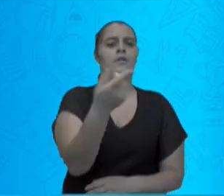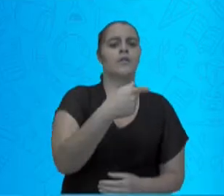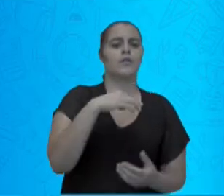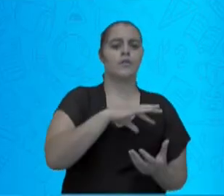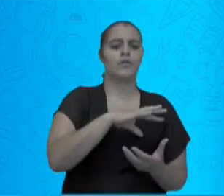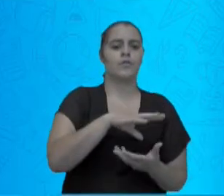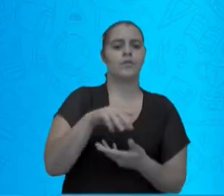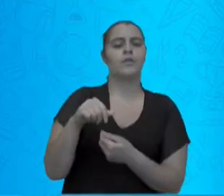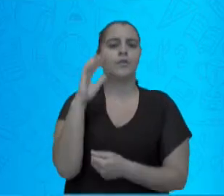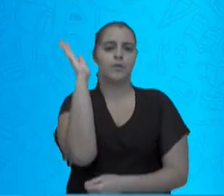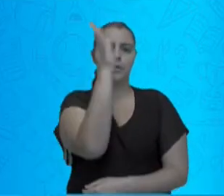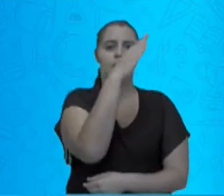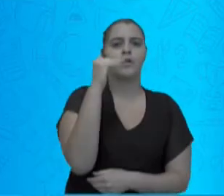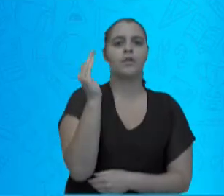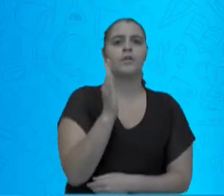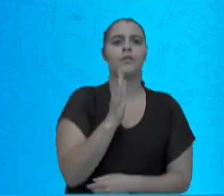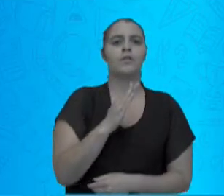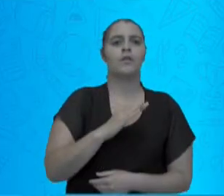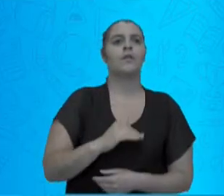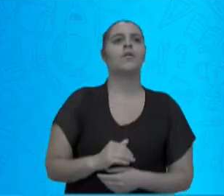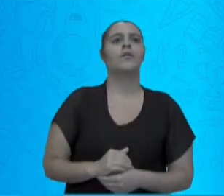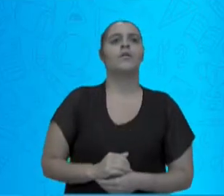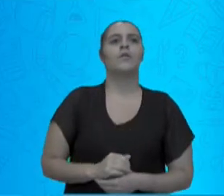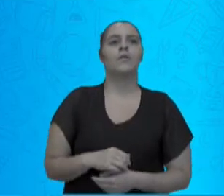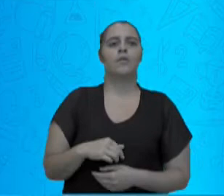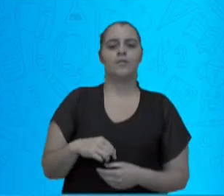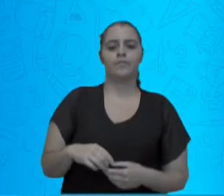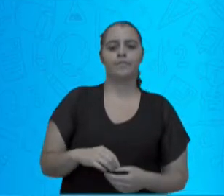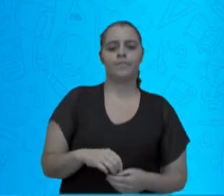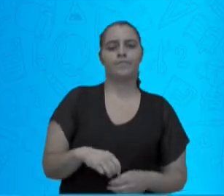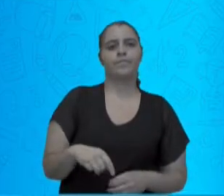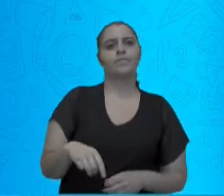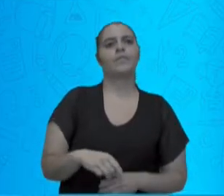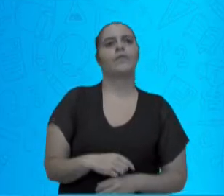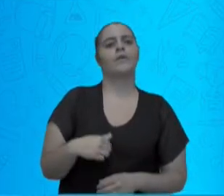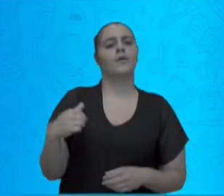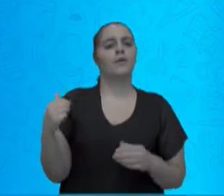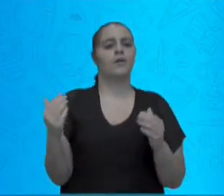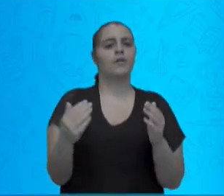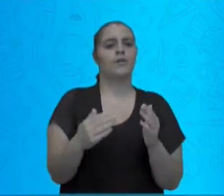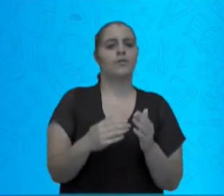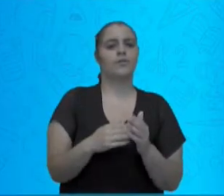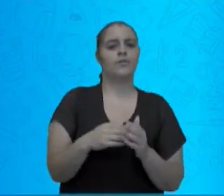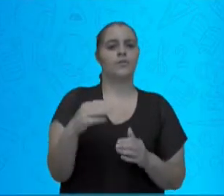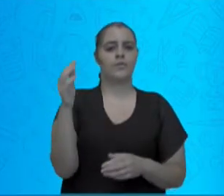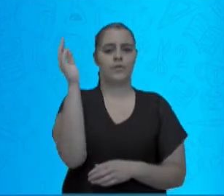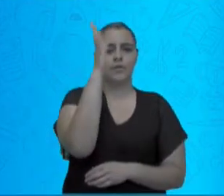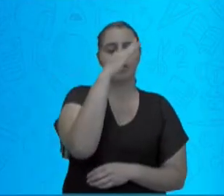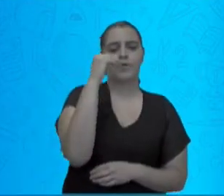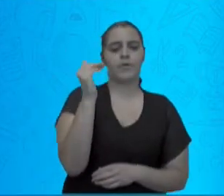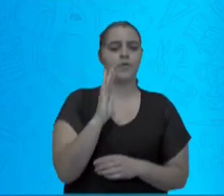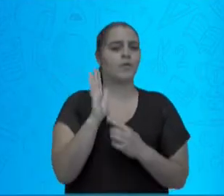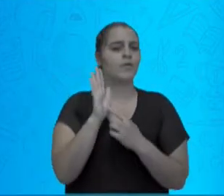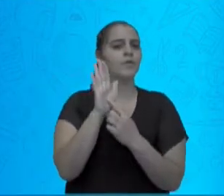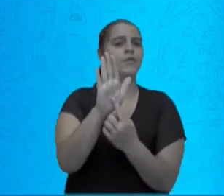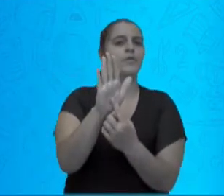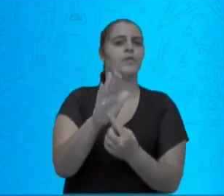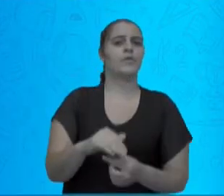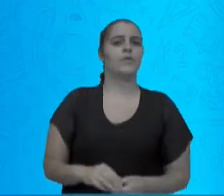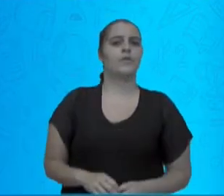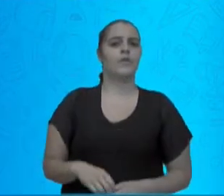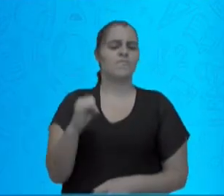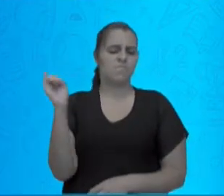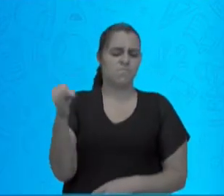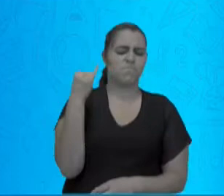país. Pela grandeza, por tudo que esse país representa. Isso é